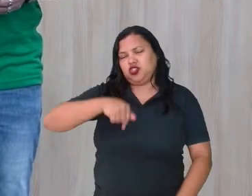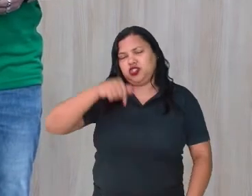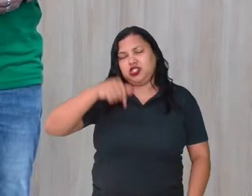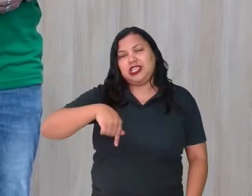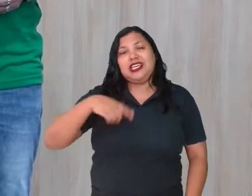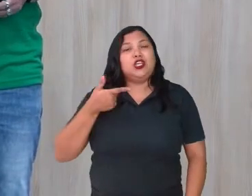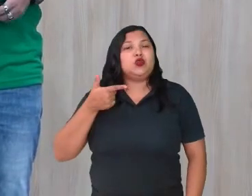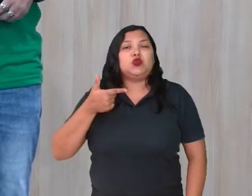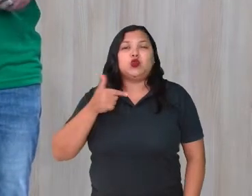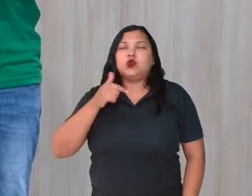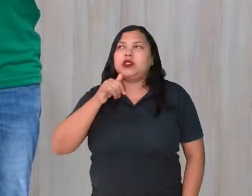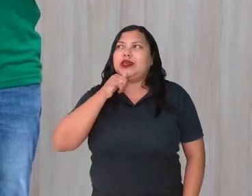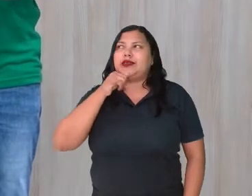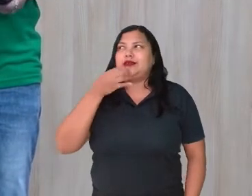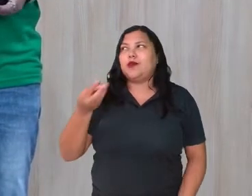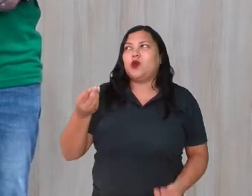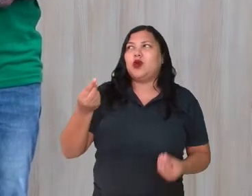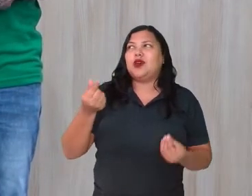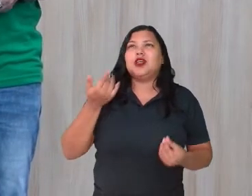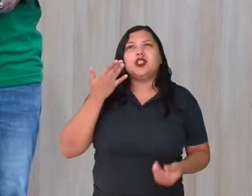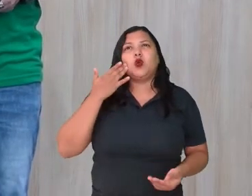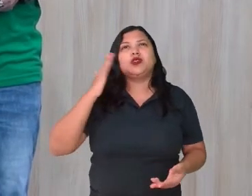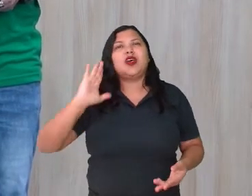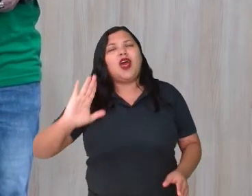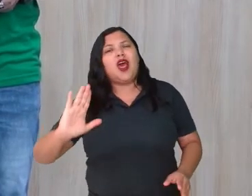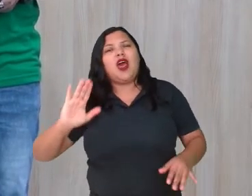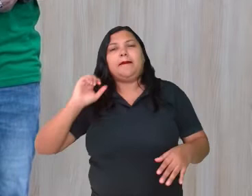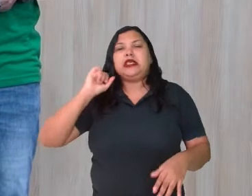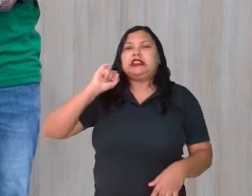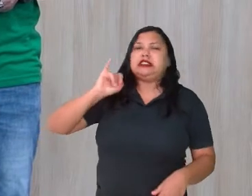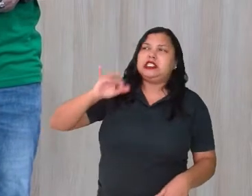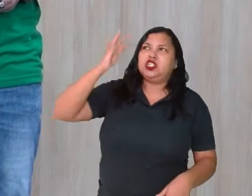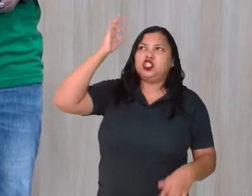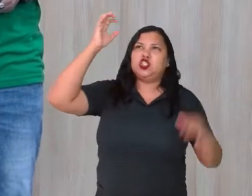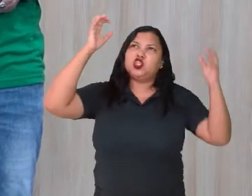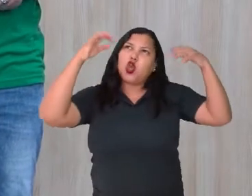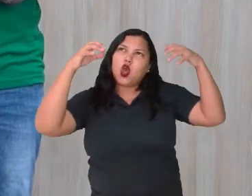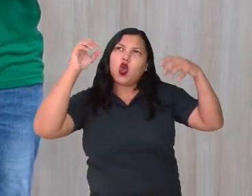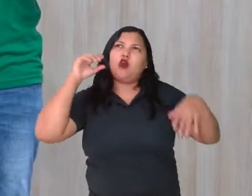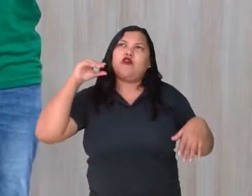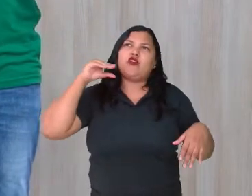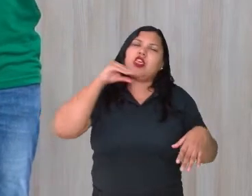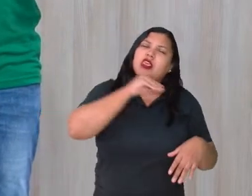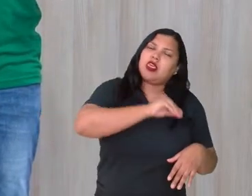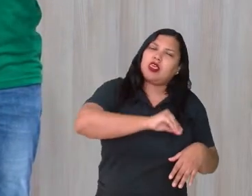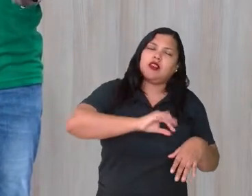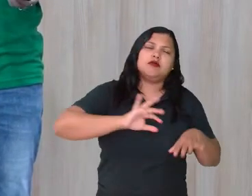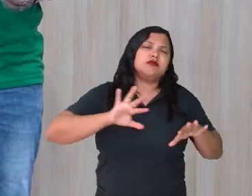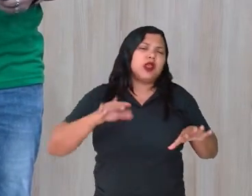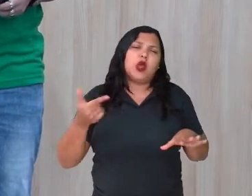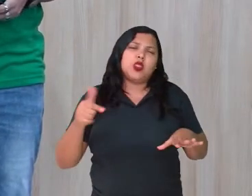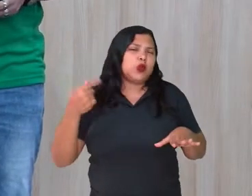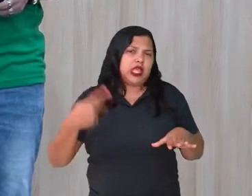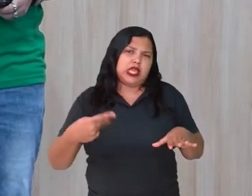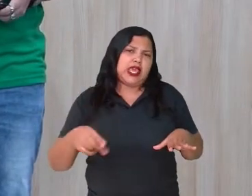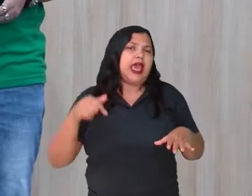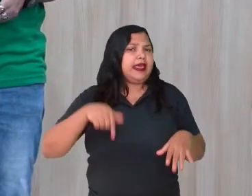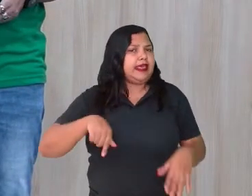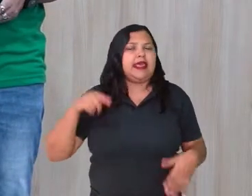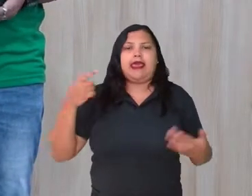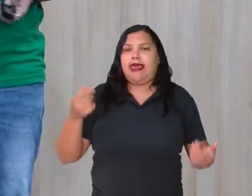das indefinições assim com relação aos períodos do ano, às estações do ano. A gente